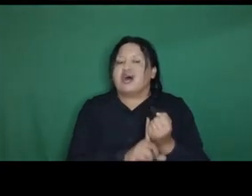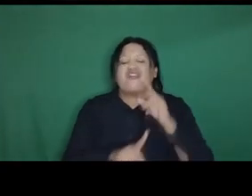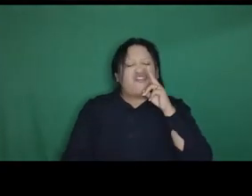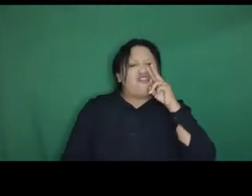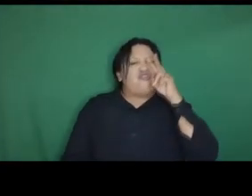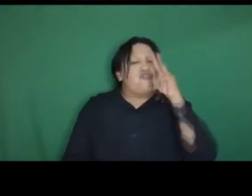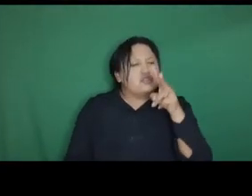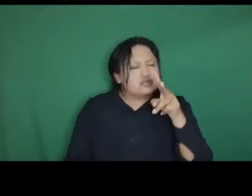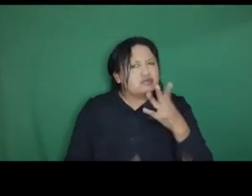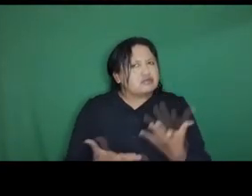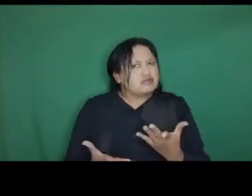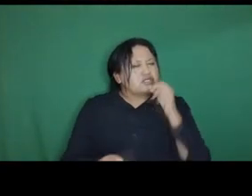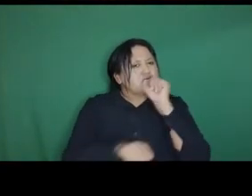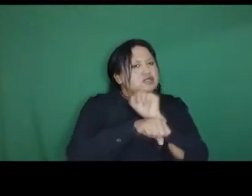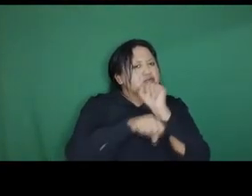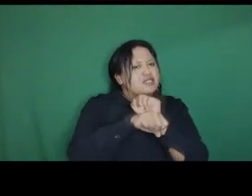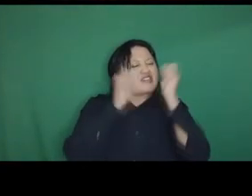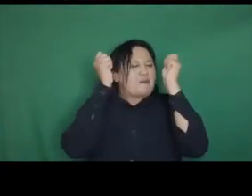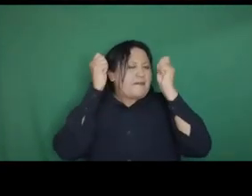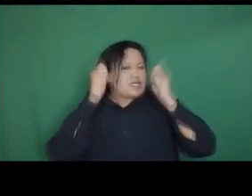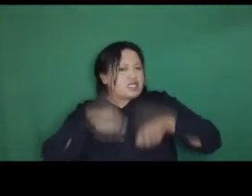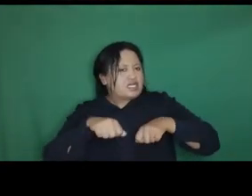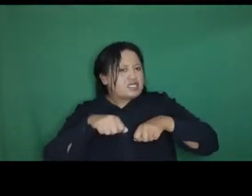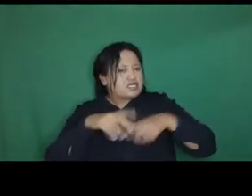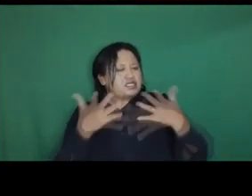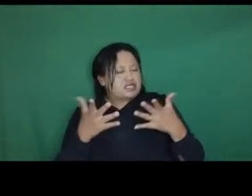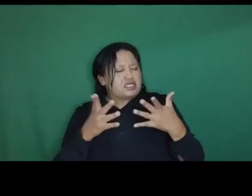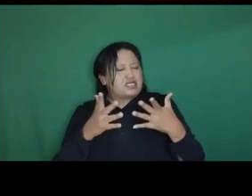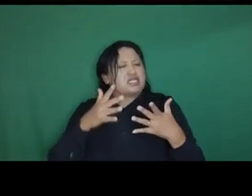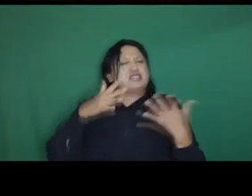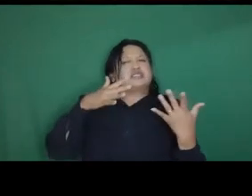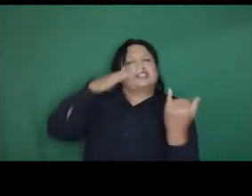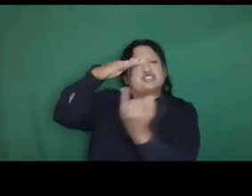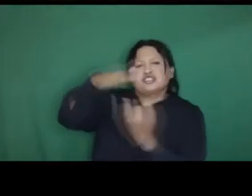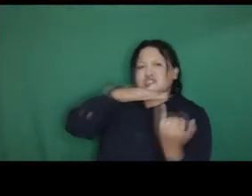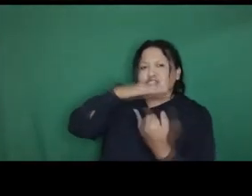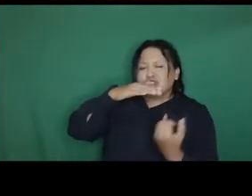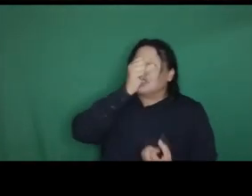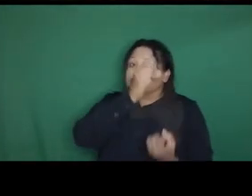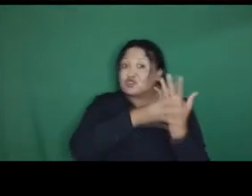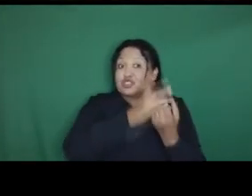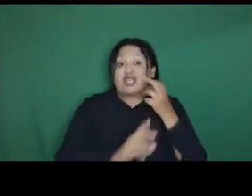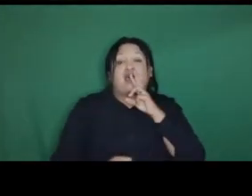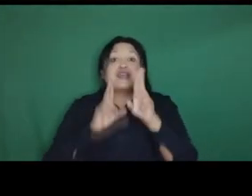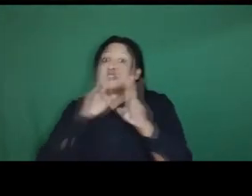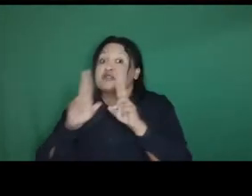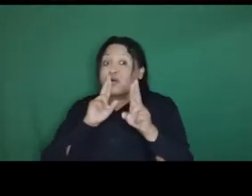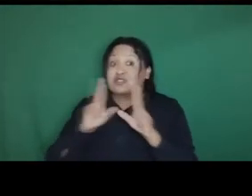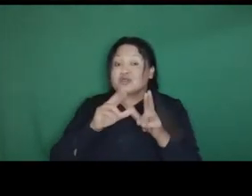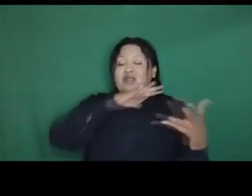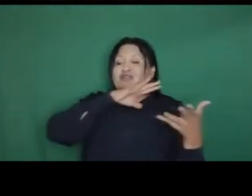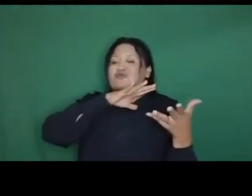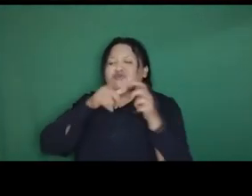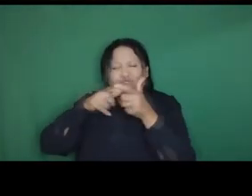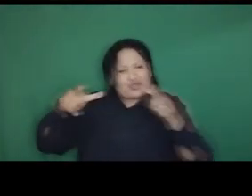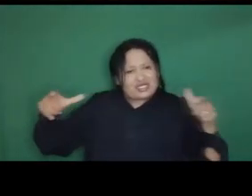competência dessas instituições em gerar rapidamente respostas para os grandes desafios do mundo atual com as